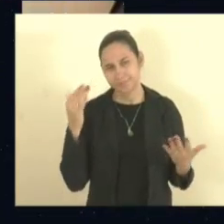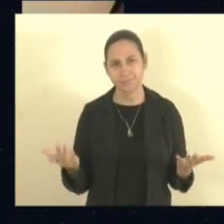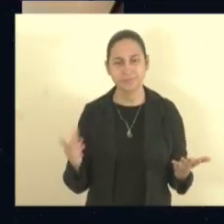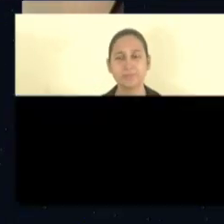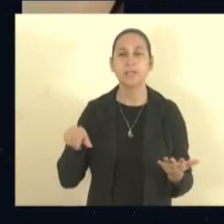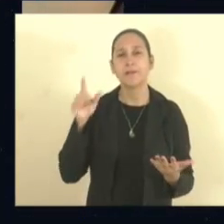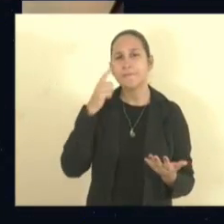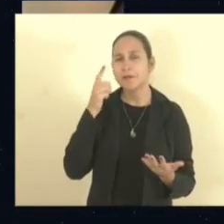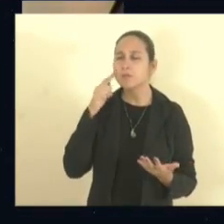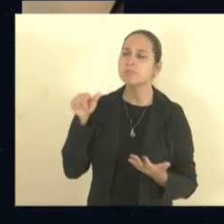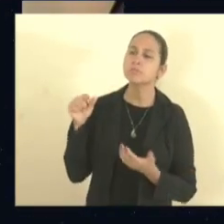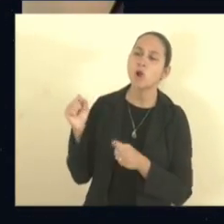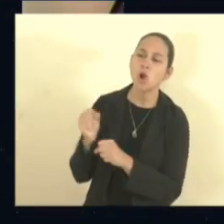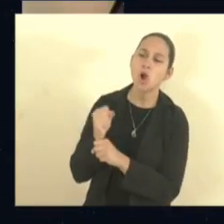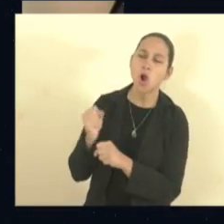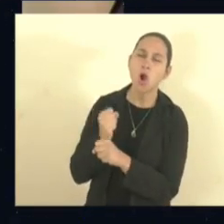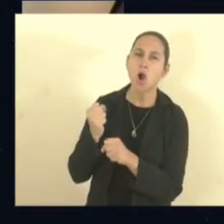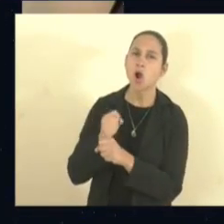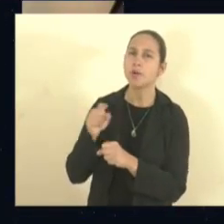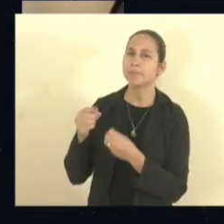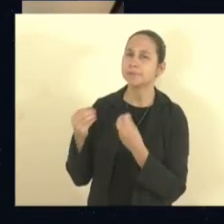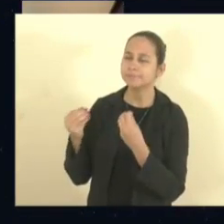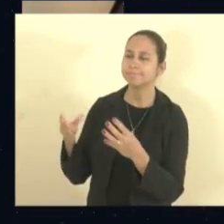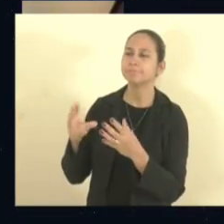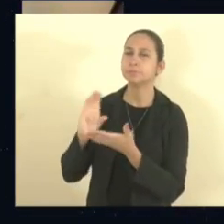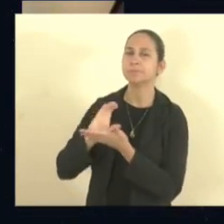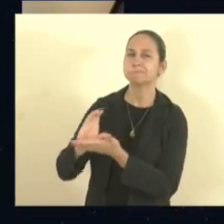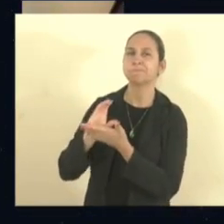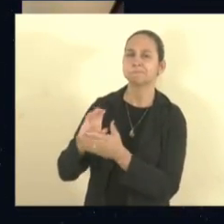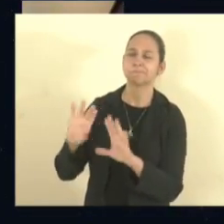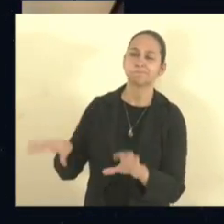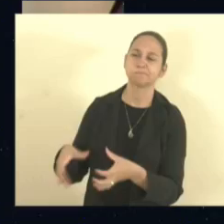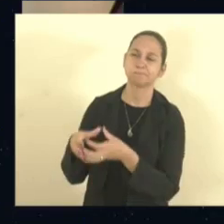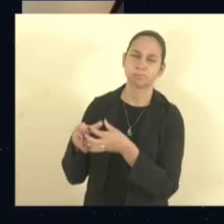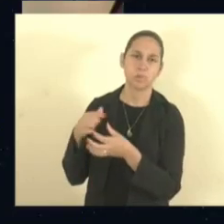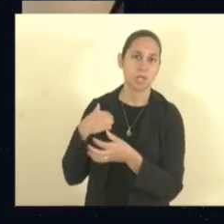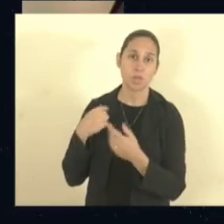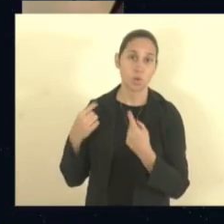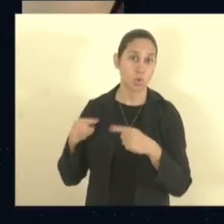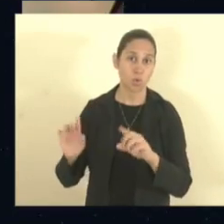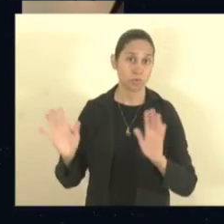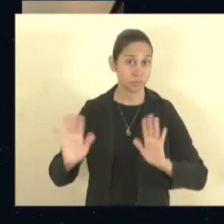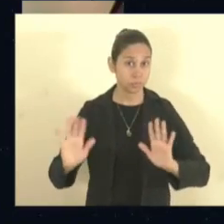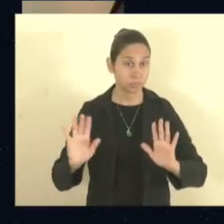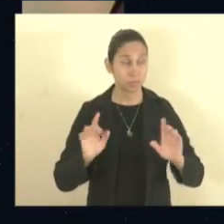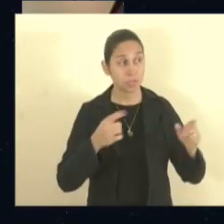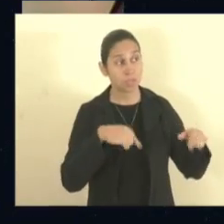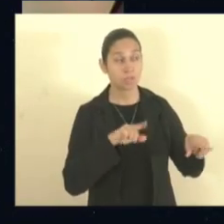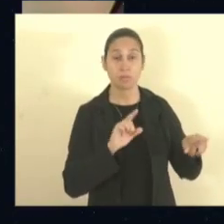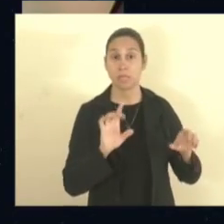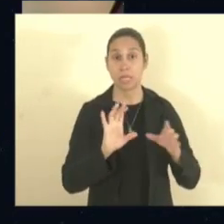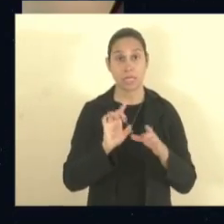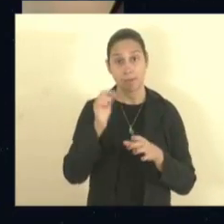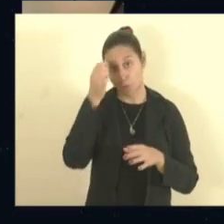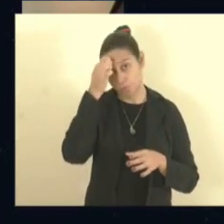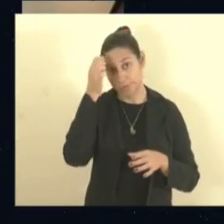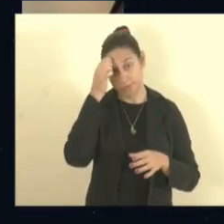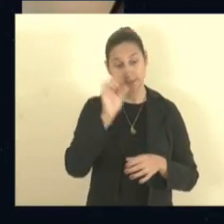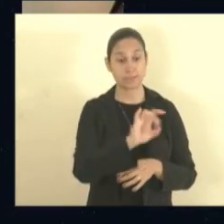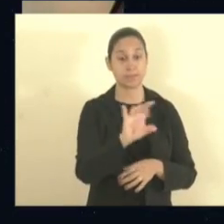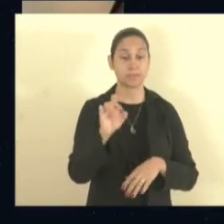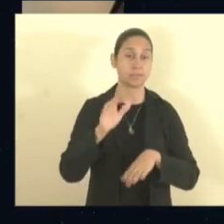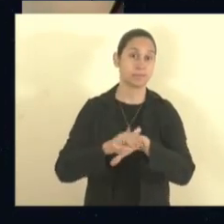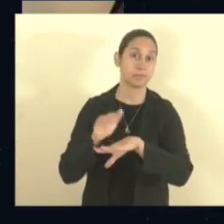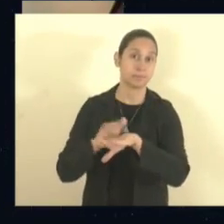com obras, a gente vê essa turminha sendo beneficiada. Não sou contra, cada um se alia quem quer, E agora,